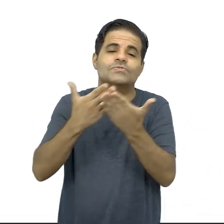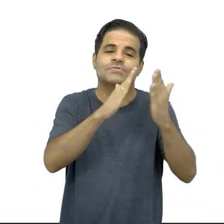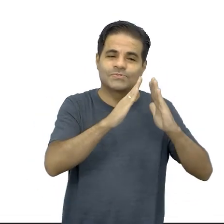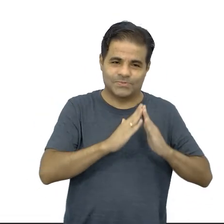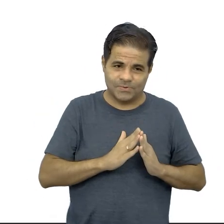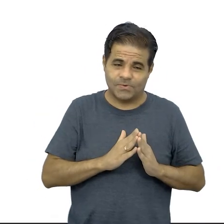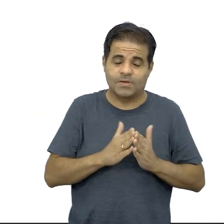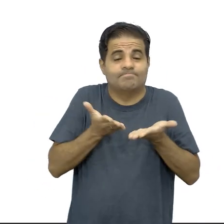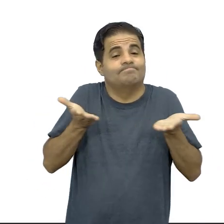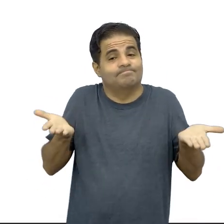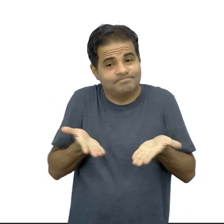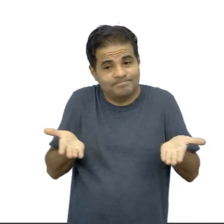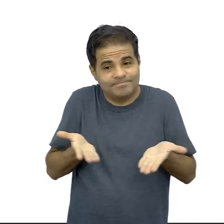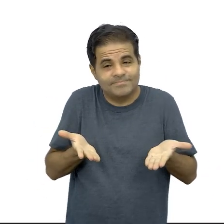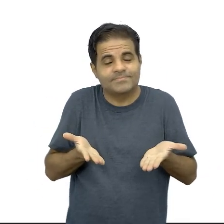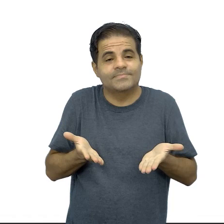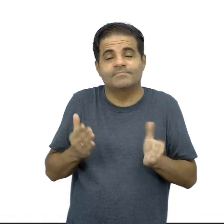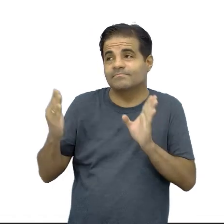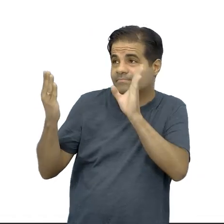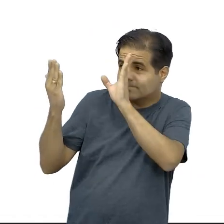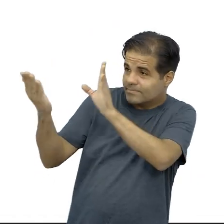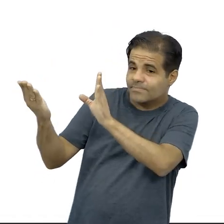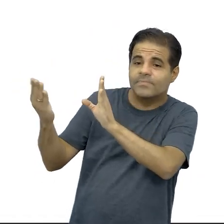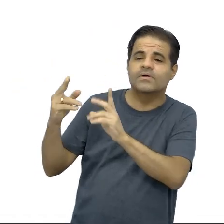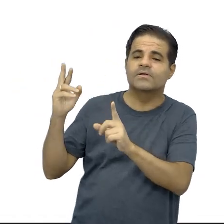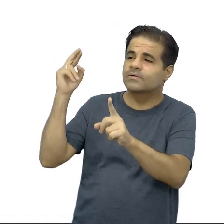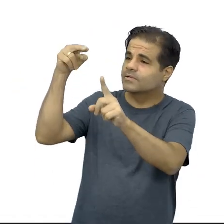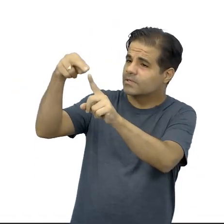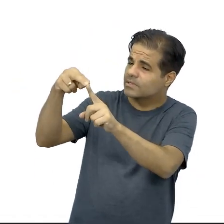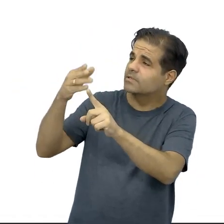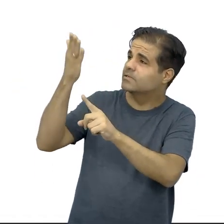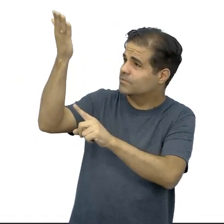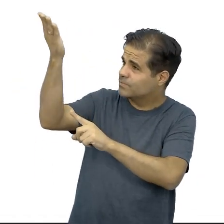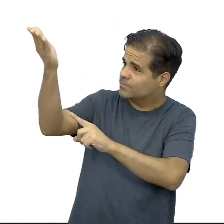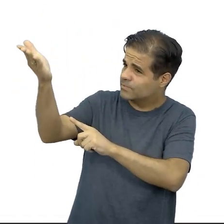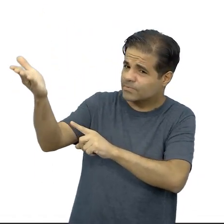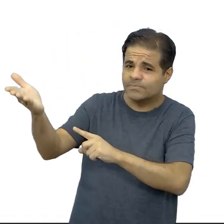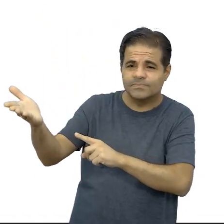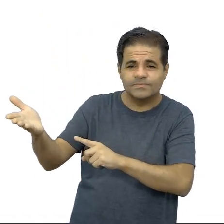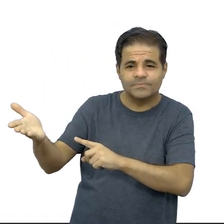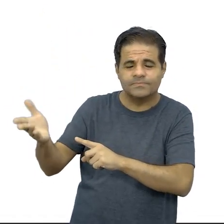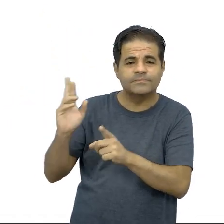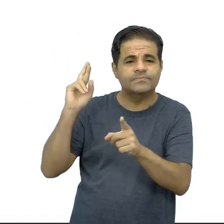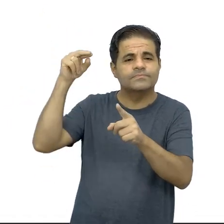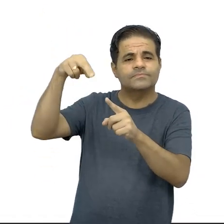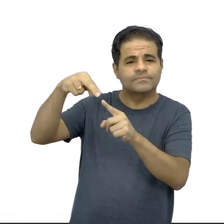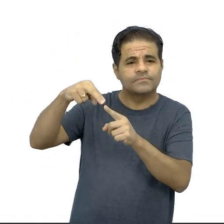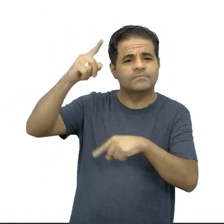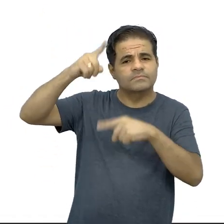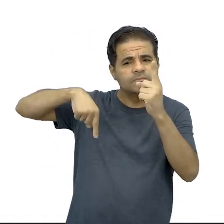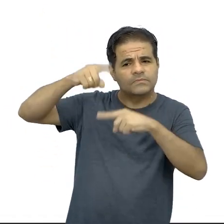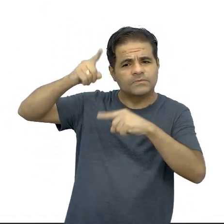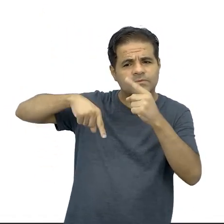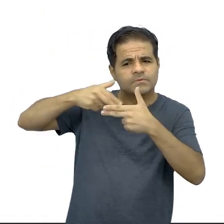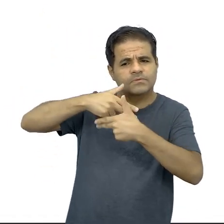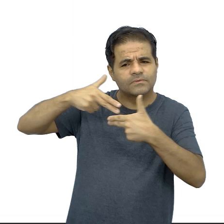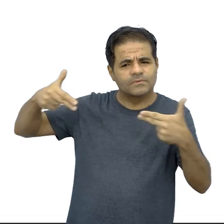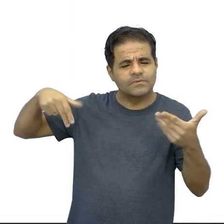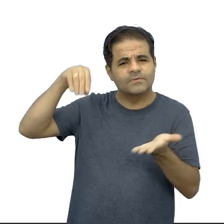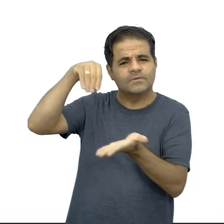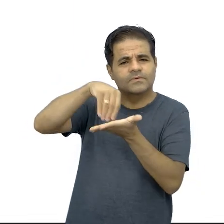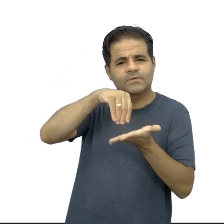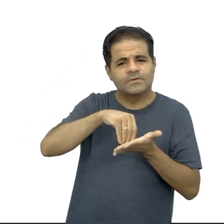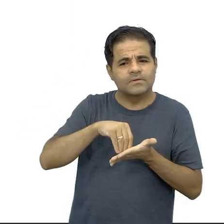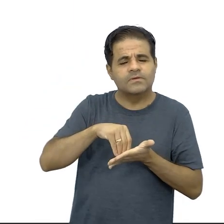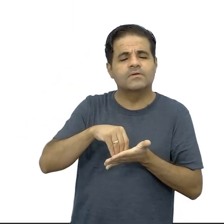escolas. E, nesse slide, nós deixamos para vocês as nossas referências dos materiais que nos pautamos para a